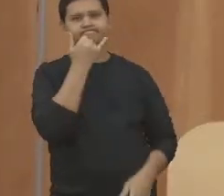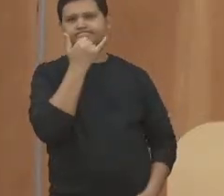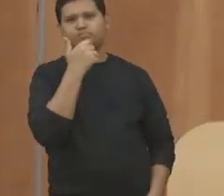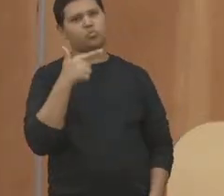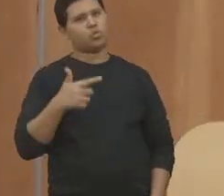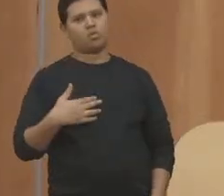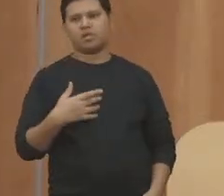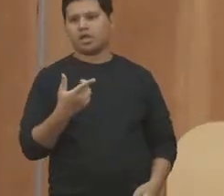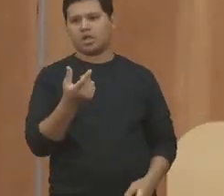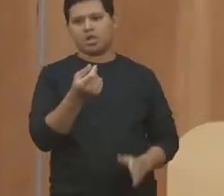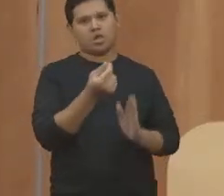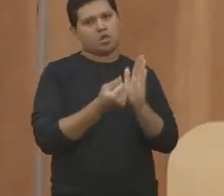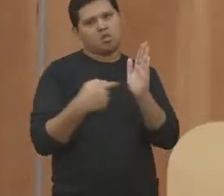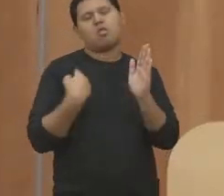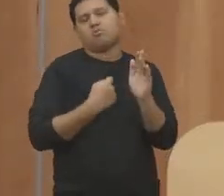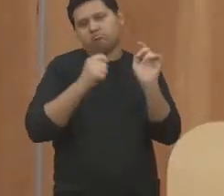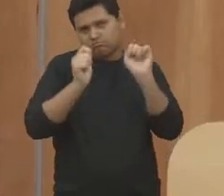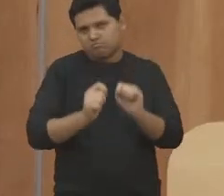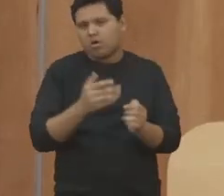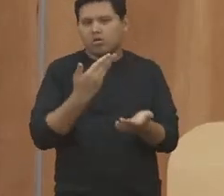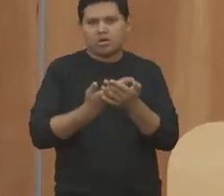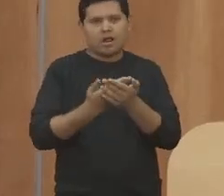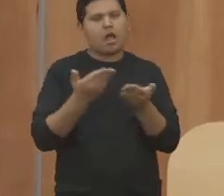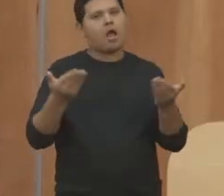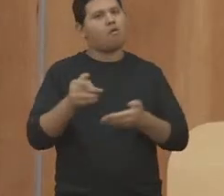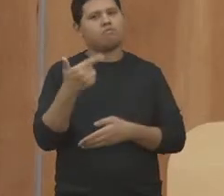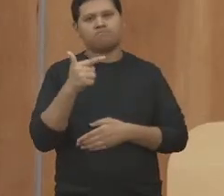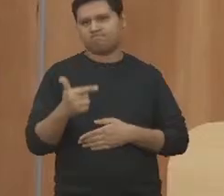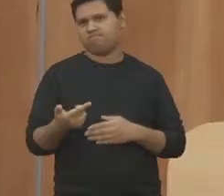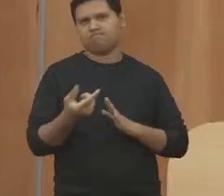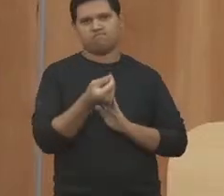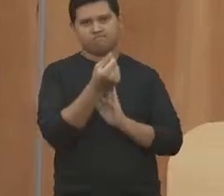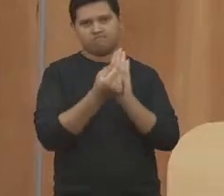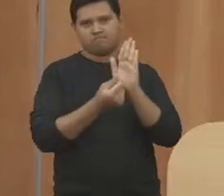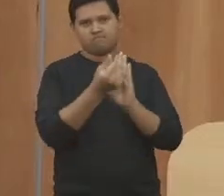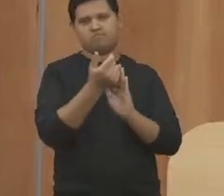previsto no orçamento. Podemos estudar para o PPA, mas nesse momento eu não tenho previsão.